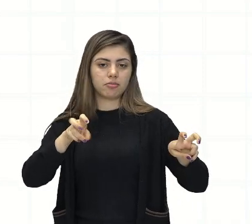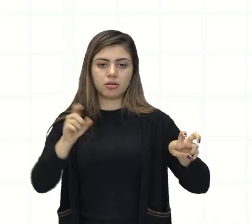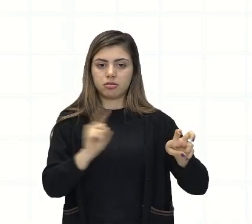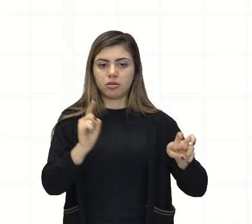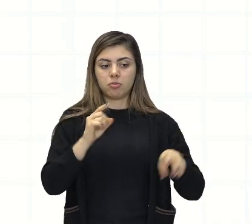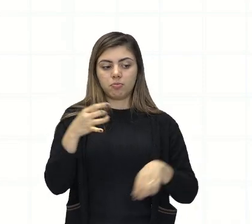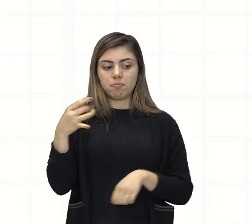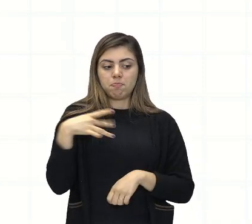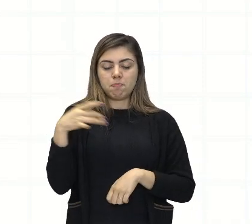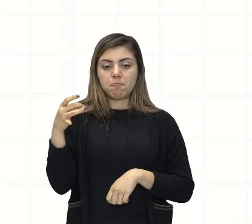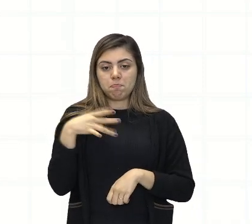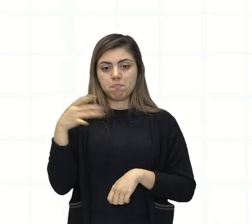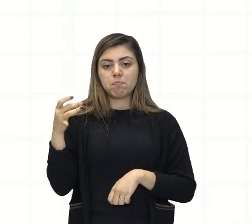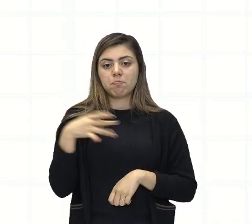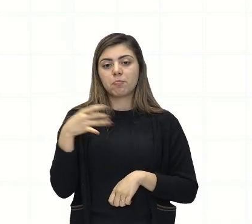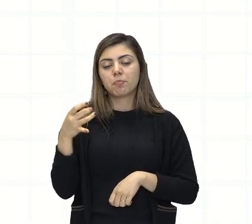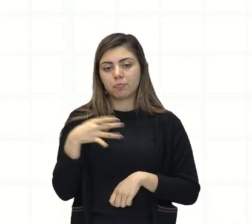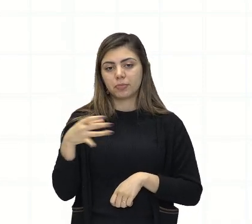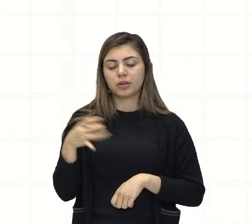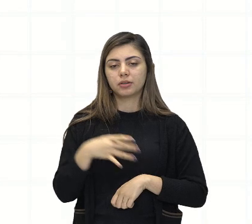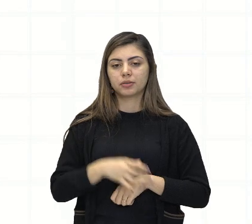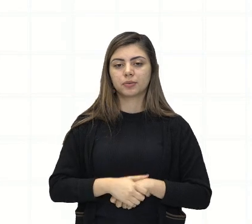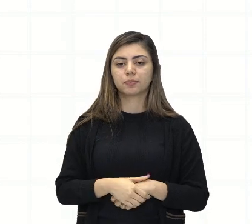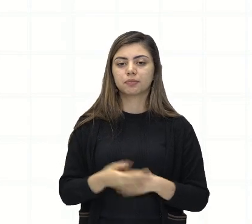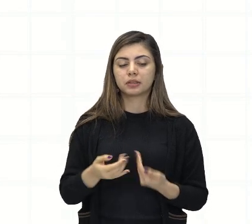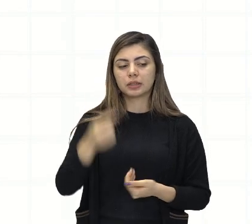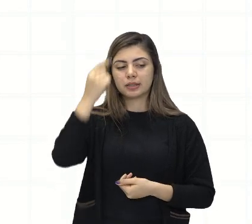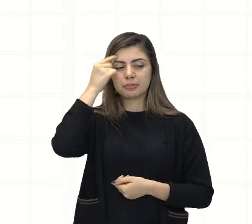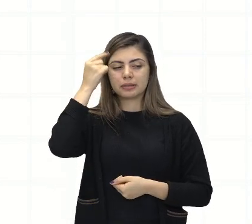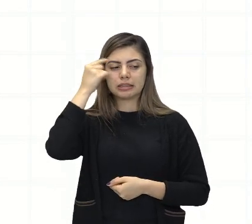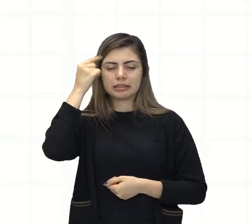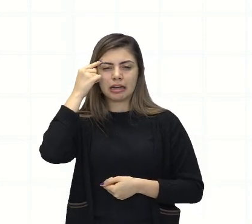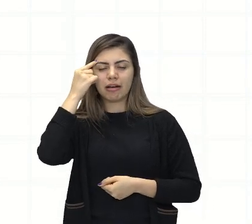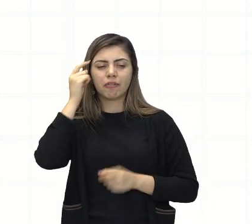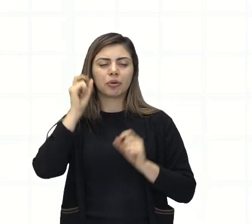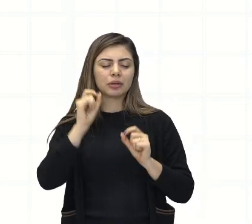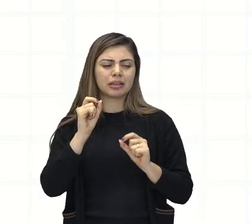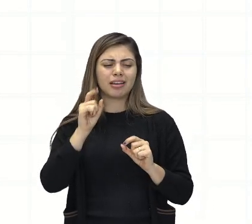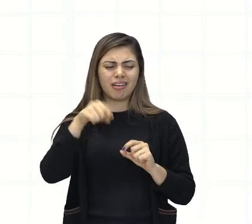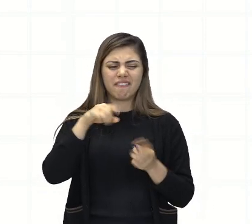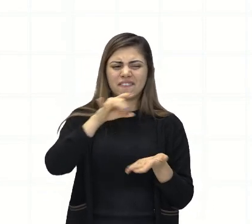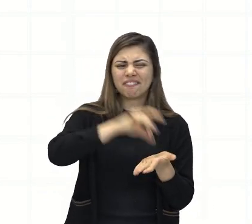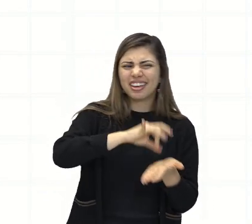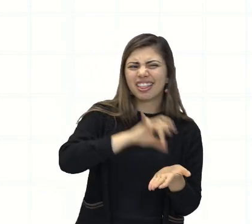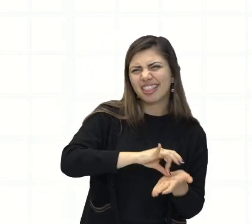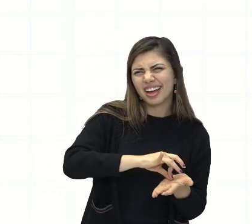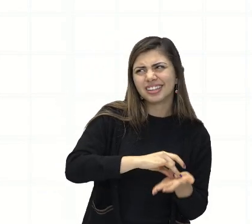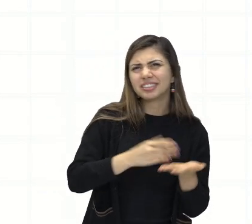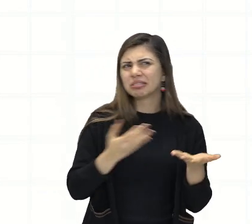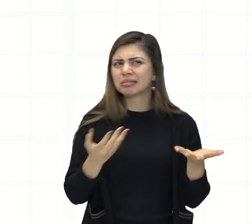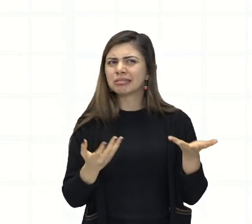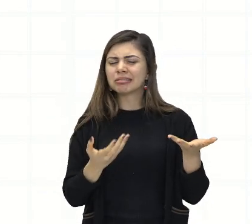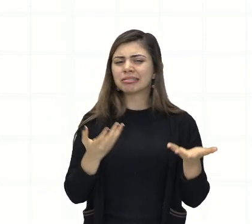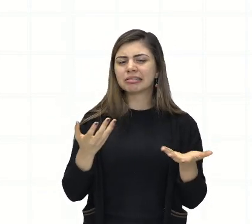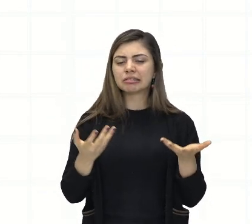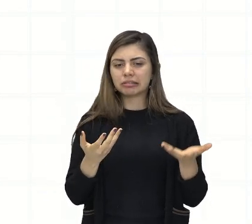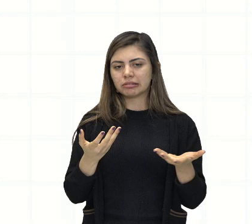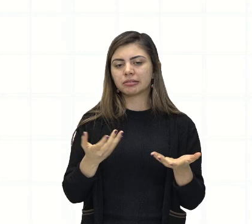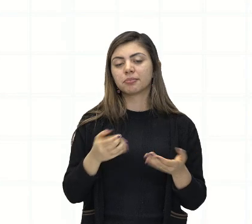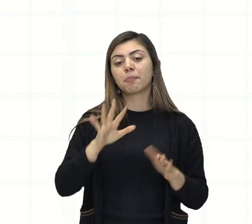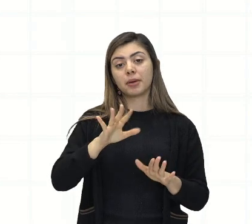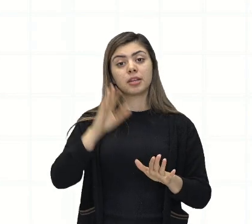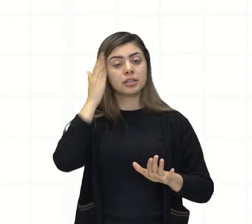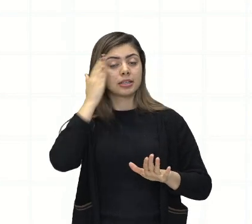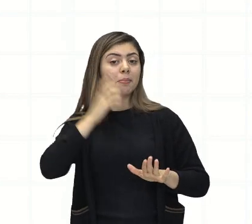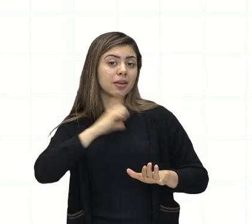um medo extraordinário da coisa, achavam ilusão. Então, até então, eles não querem acreditar que existe alguma coisa ali. Eles sabem